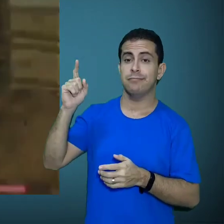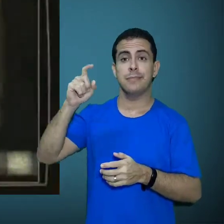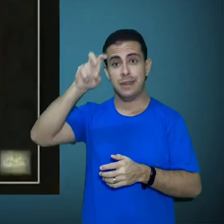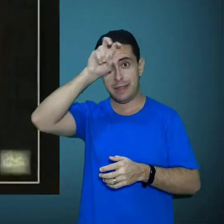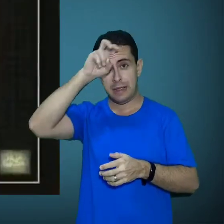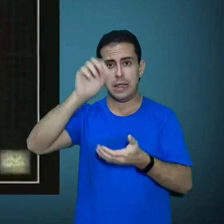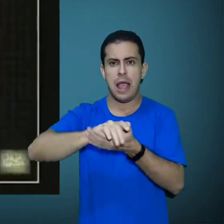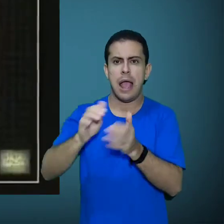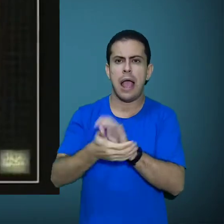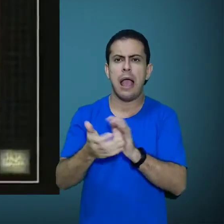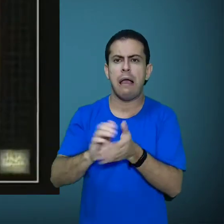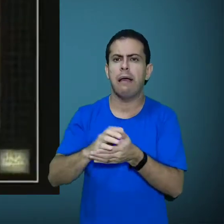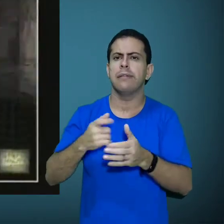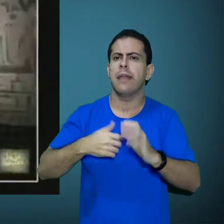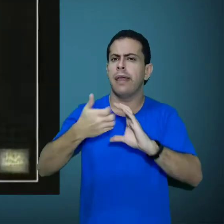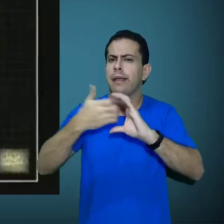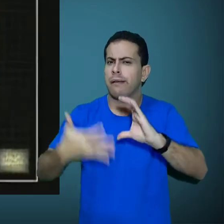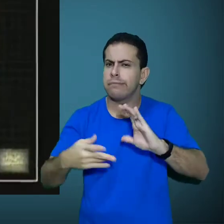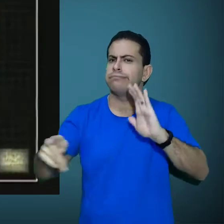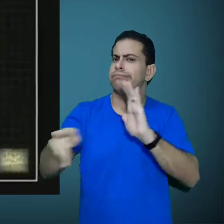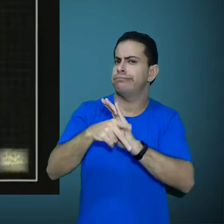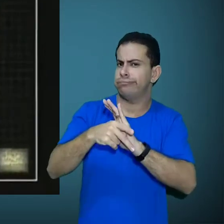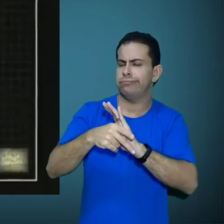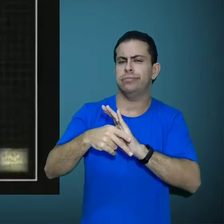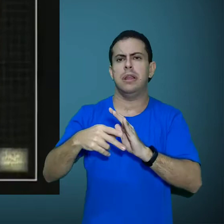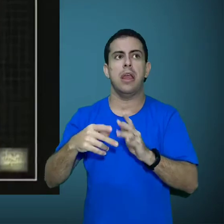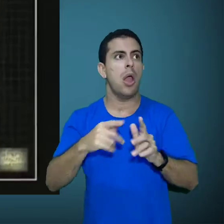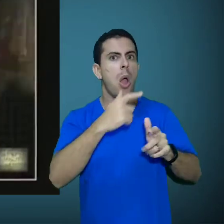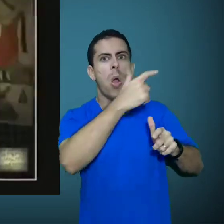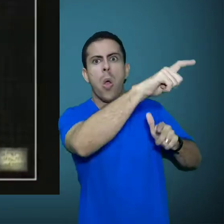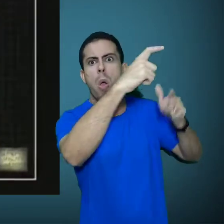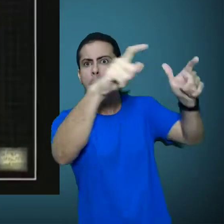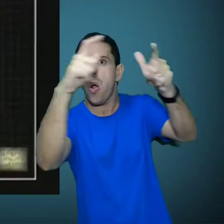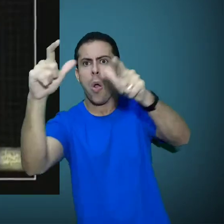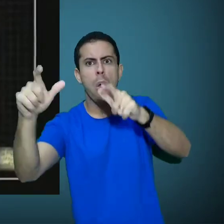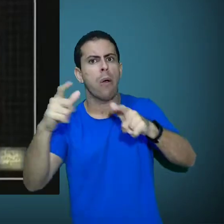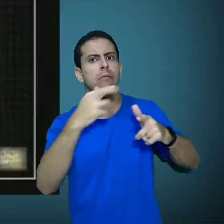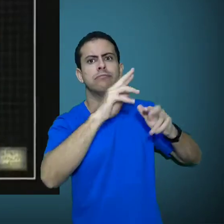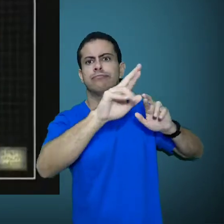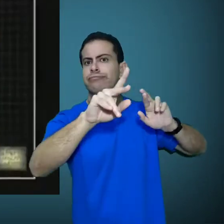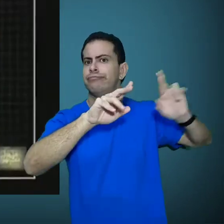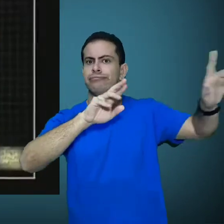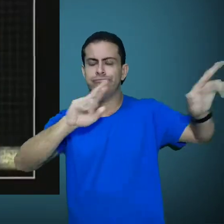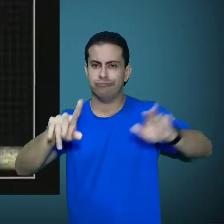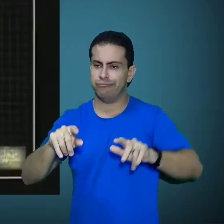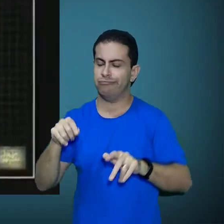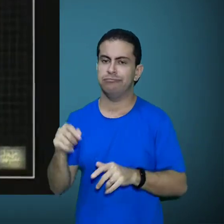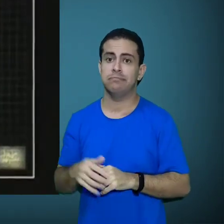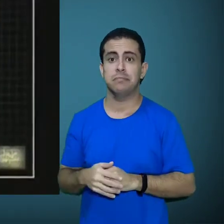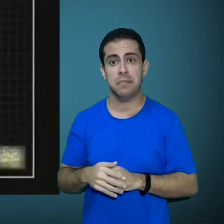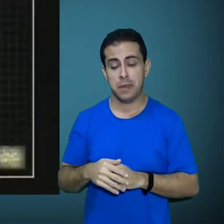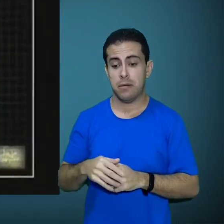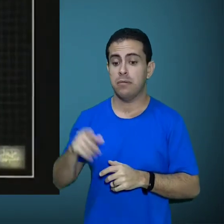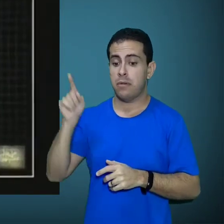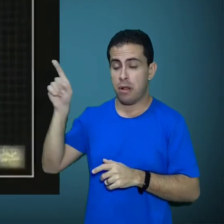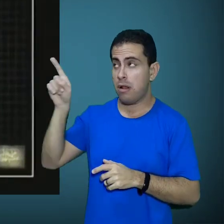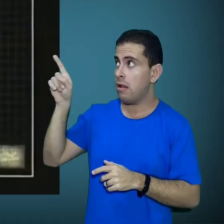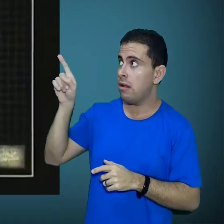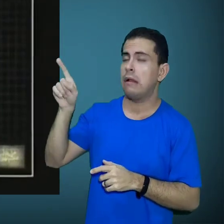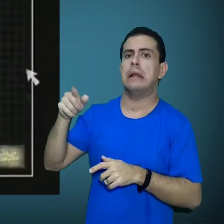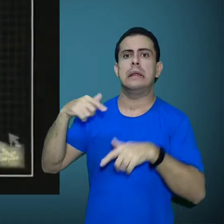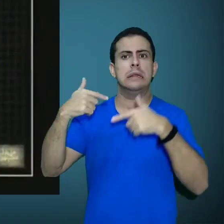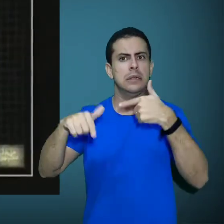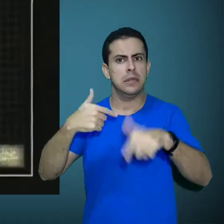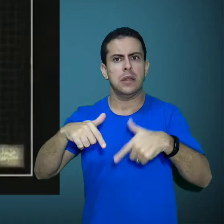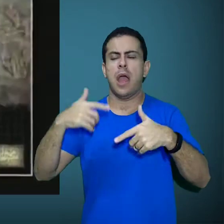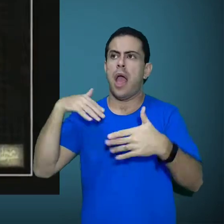A arte do Egito Antigo tem características muito particulares, diferentes de qualquer outra cultura no mundo. Os antigos egípcios produziram